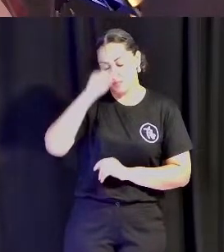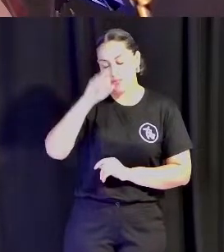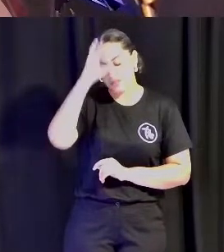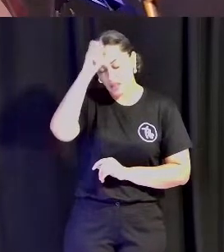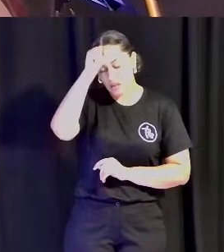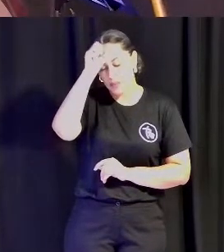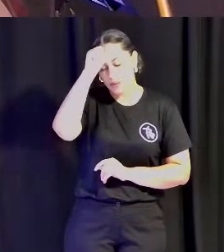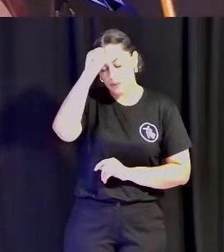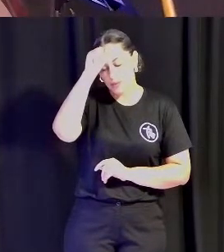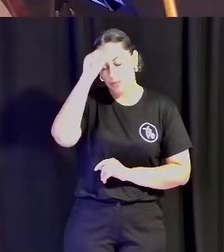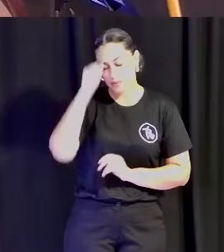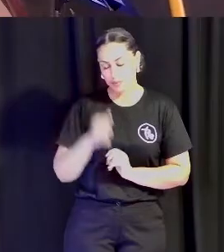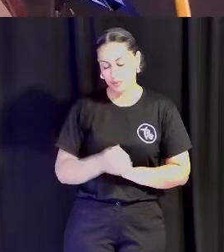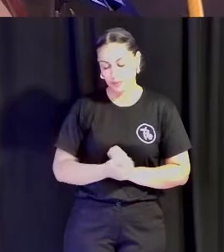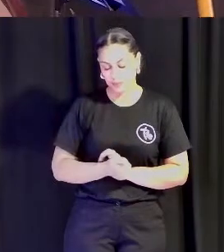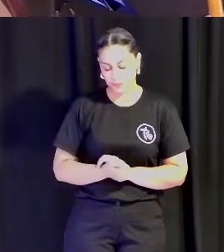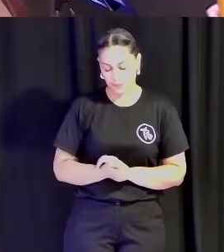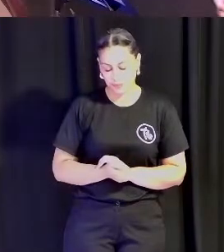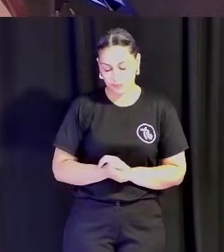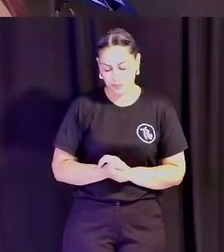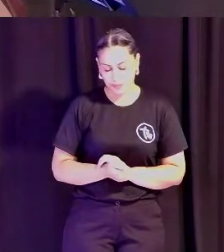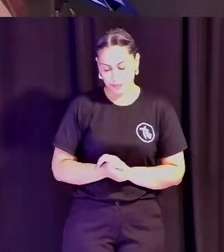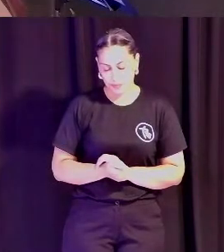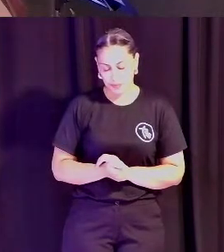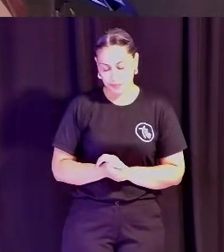Eles aprenderam.